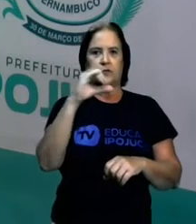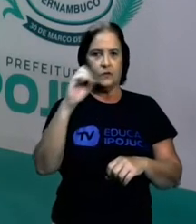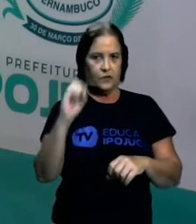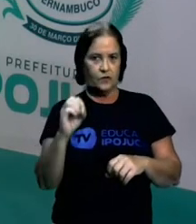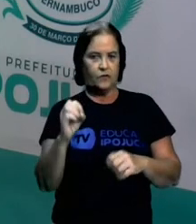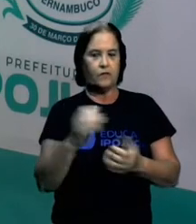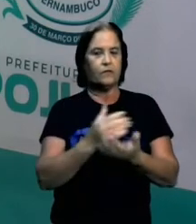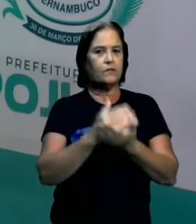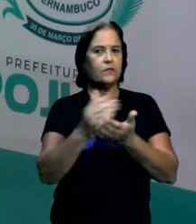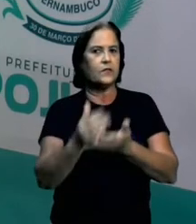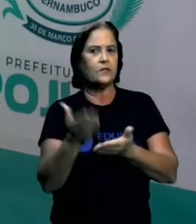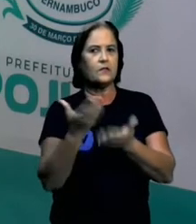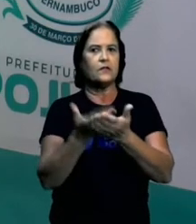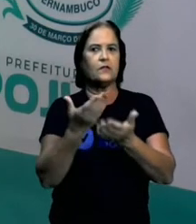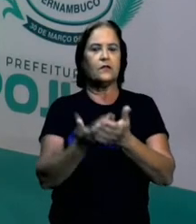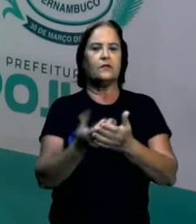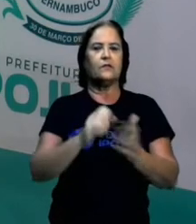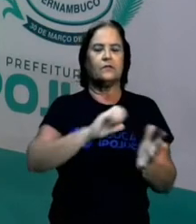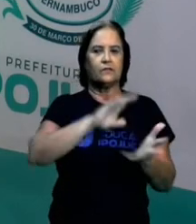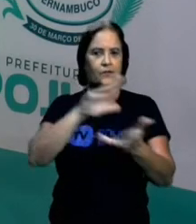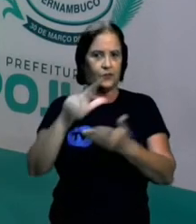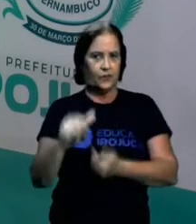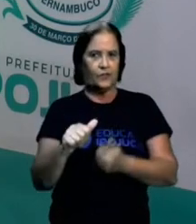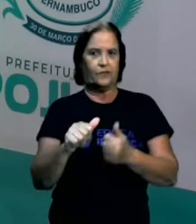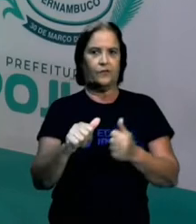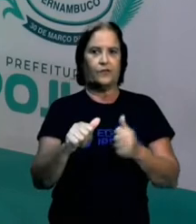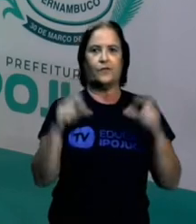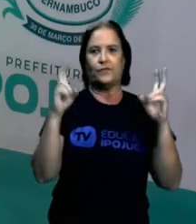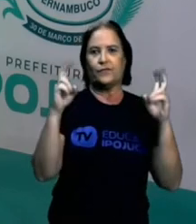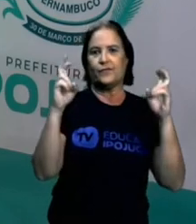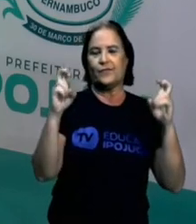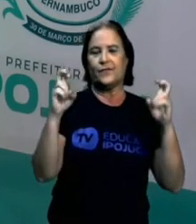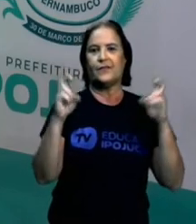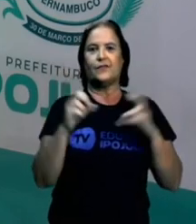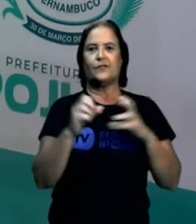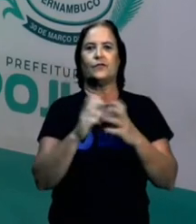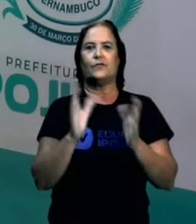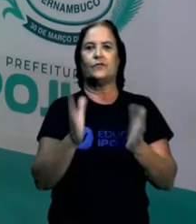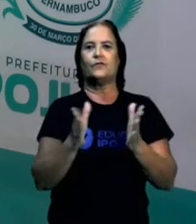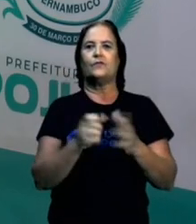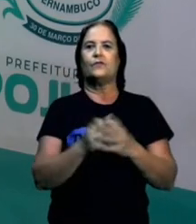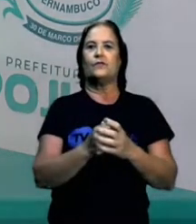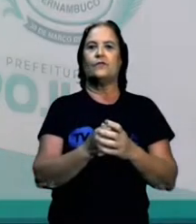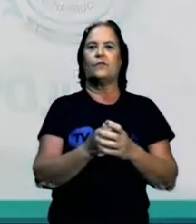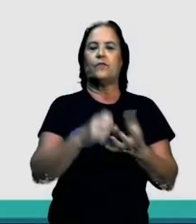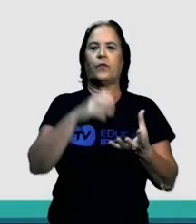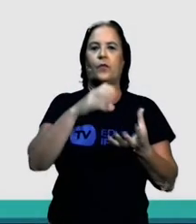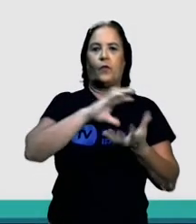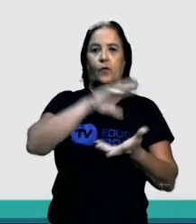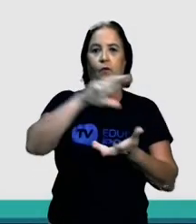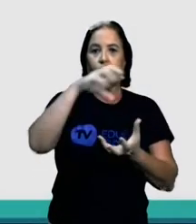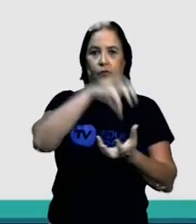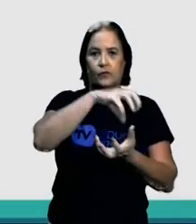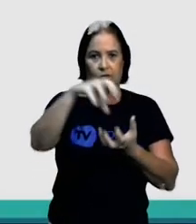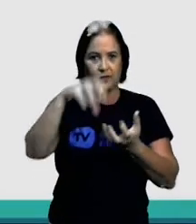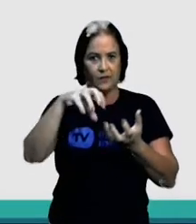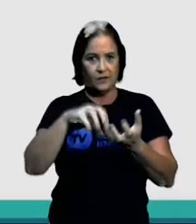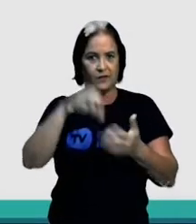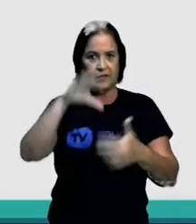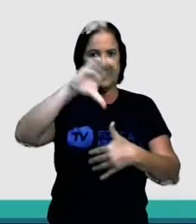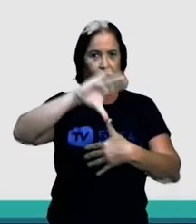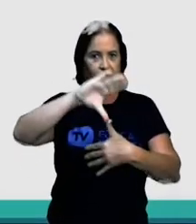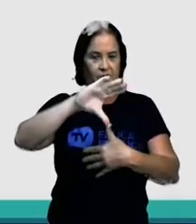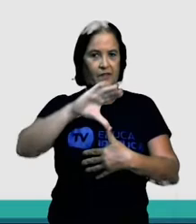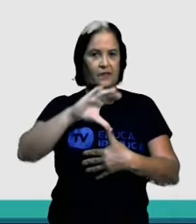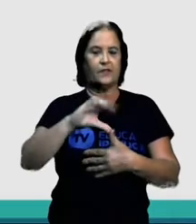nós vamos começar agora a nossa aula de geografia. O nosso assunto de hoje é o continente americano e